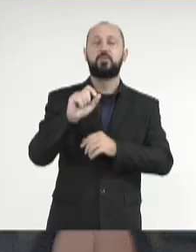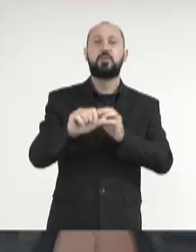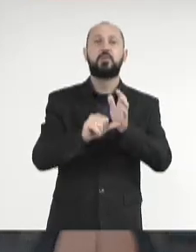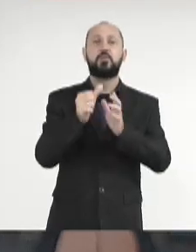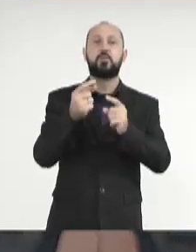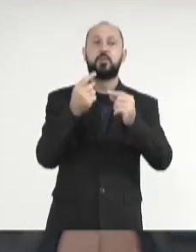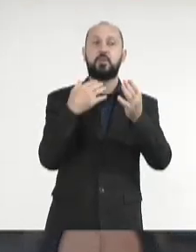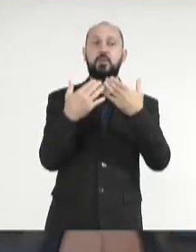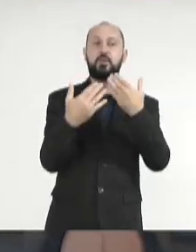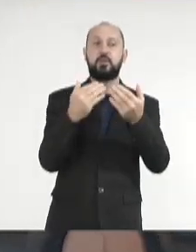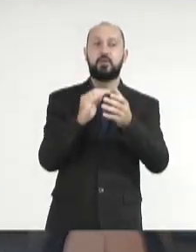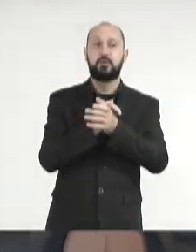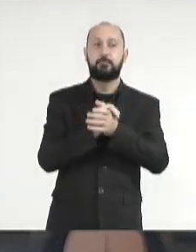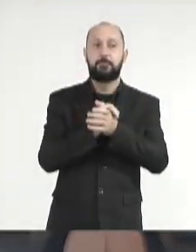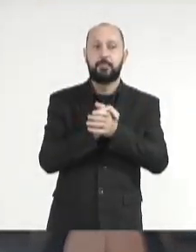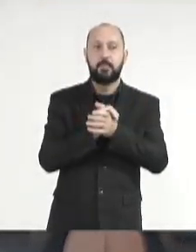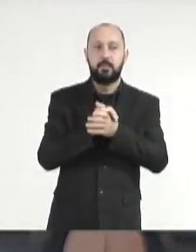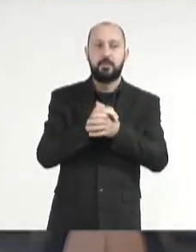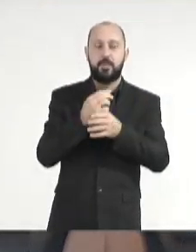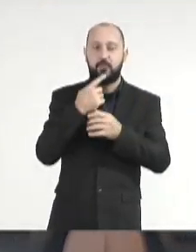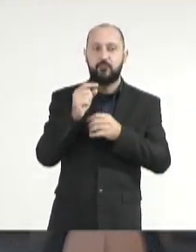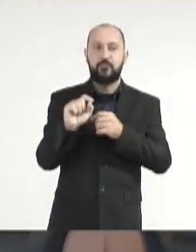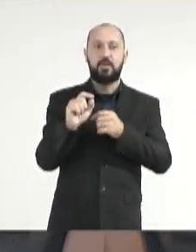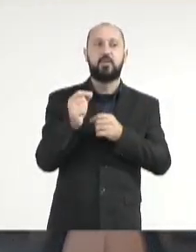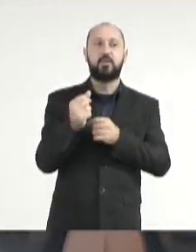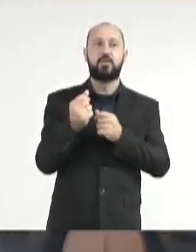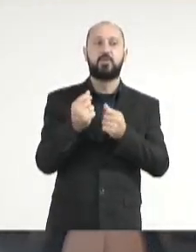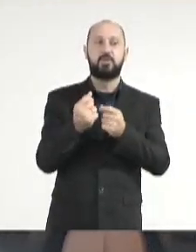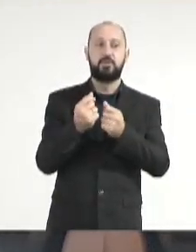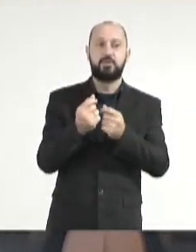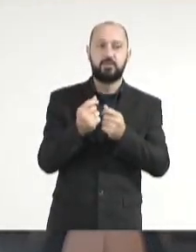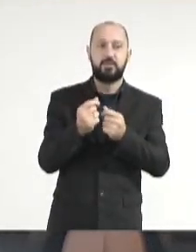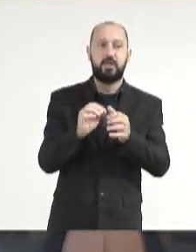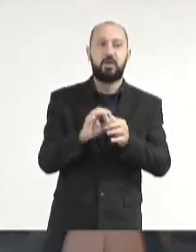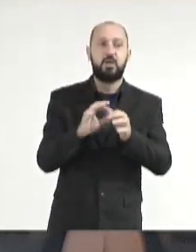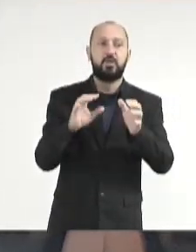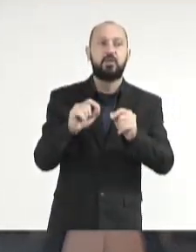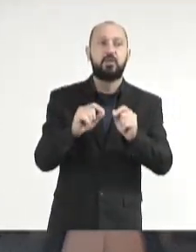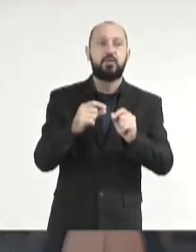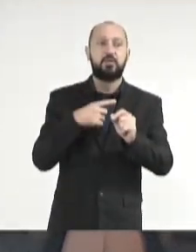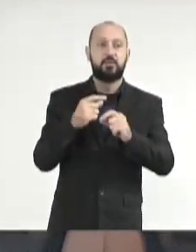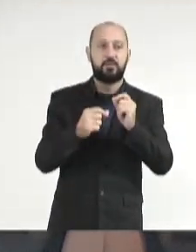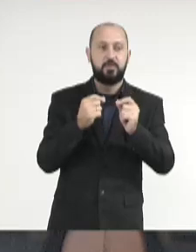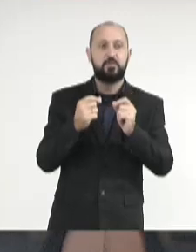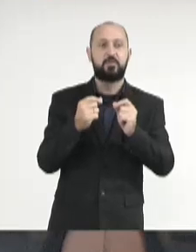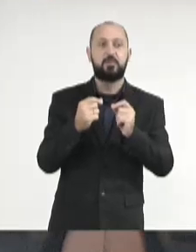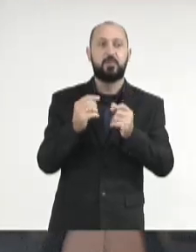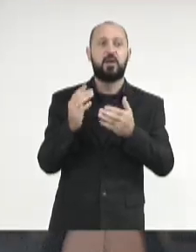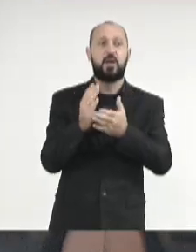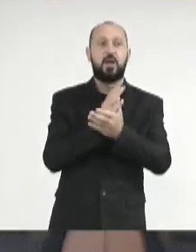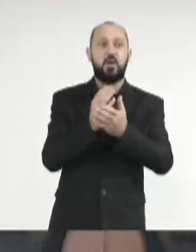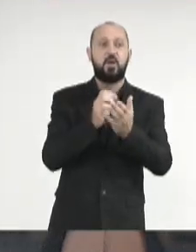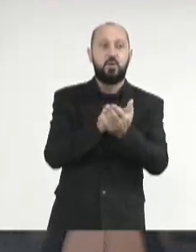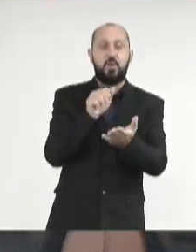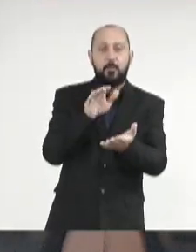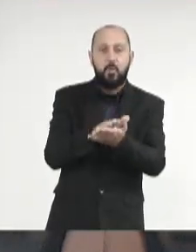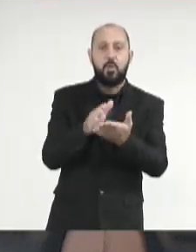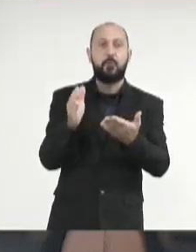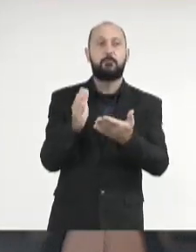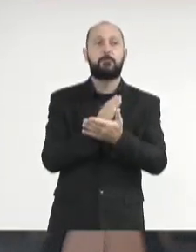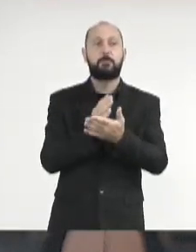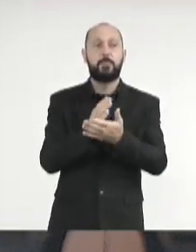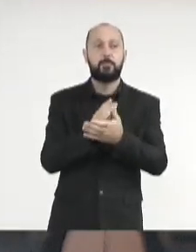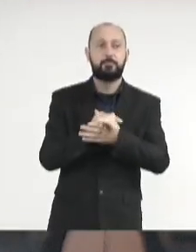primeira discussão, falando sobre esses reajustes, né, autorizando aí a redução de algumas multas e também